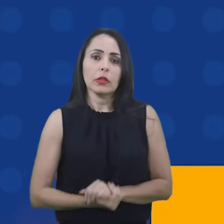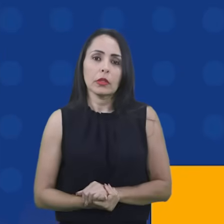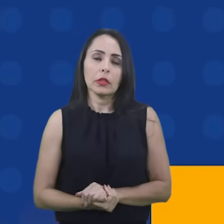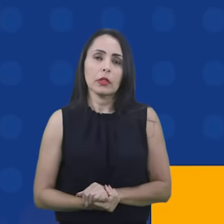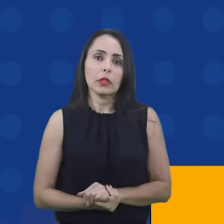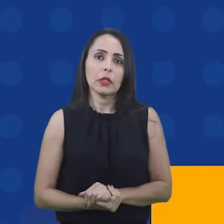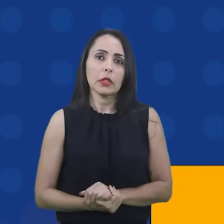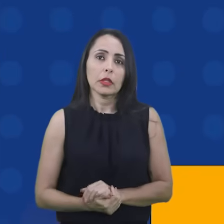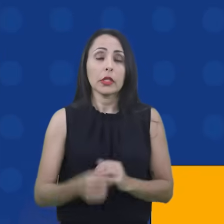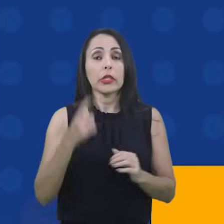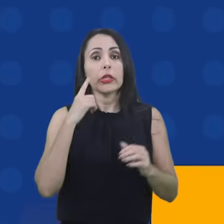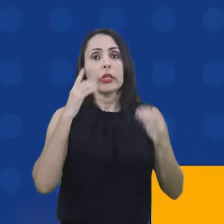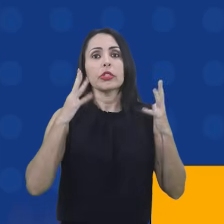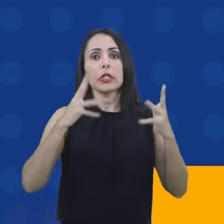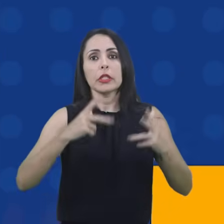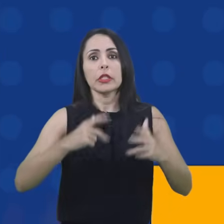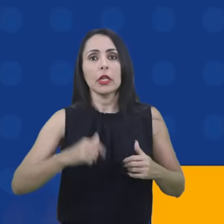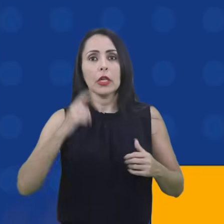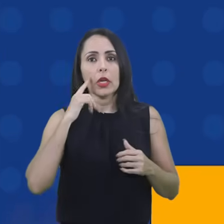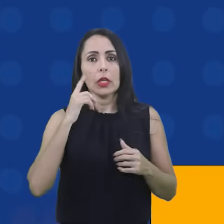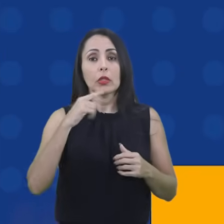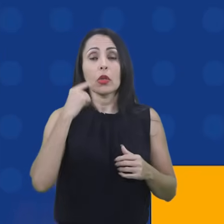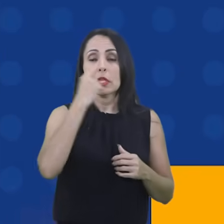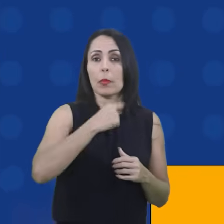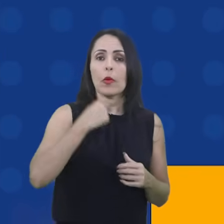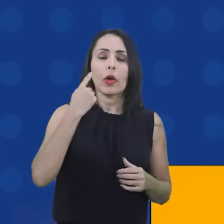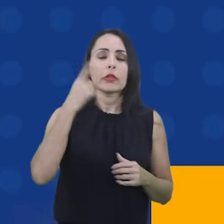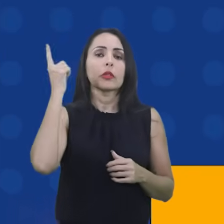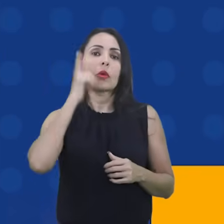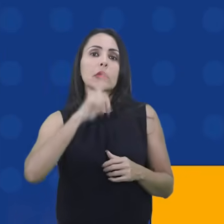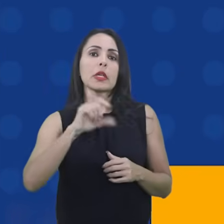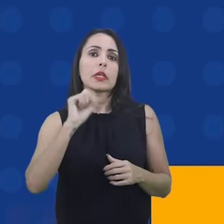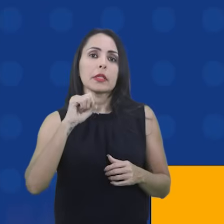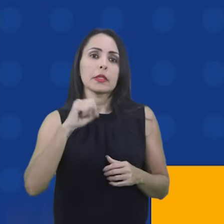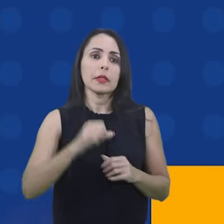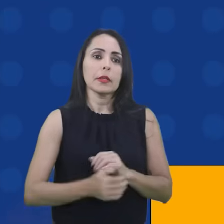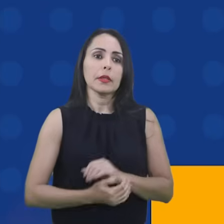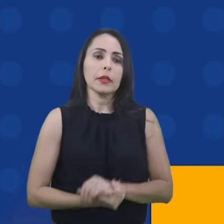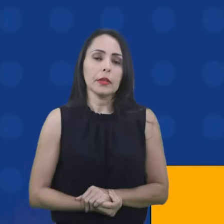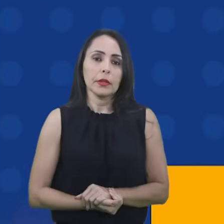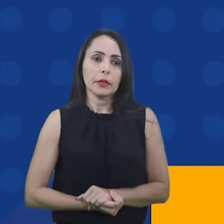que higienizando bem os nossos dentes, nossa boca, né, a gente consegue sim evitar.